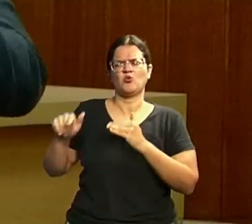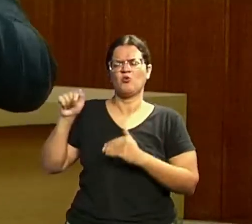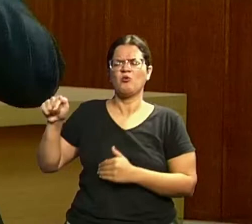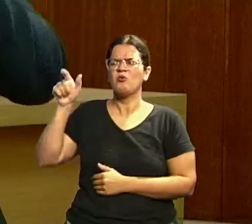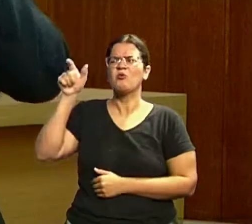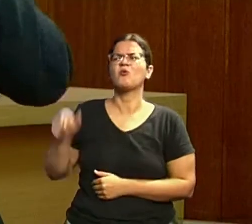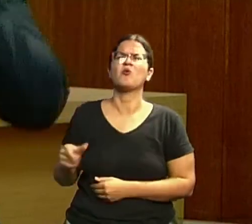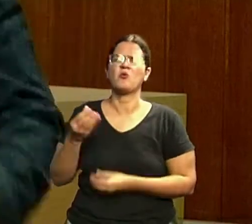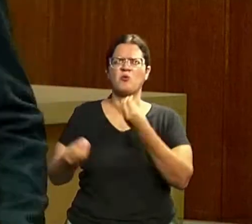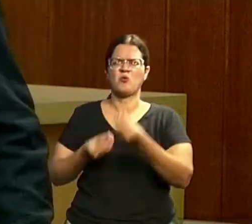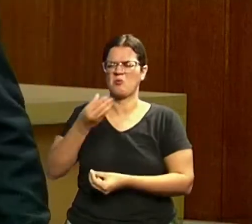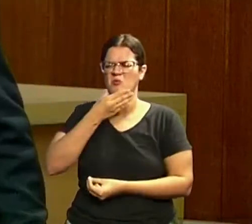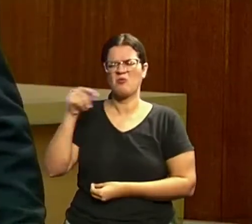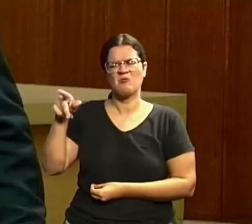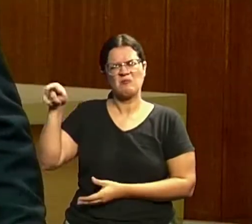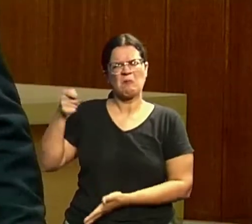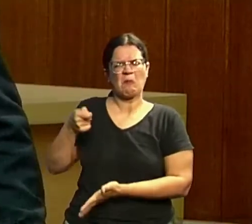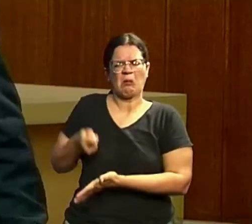comportamento